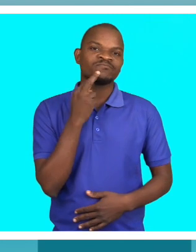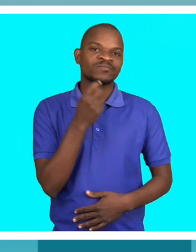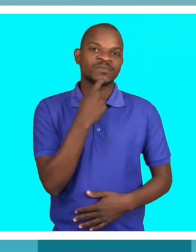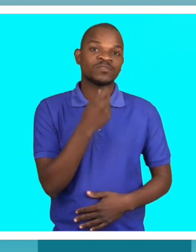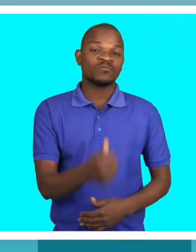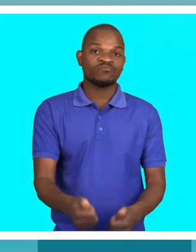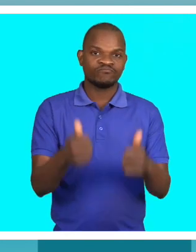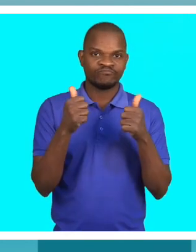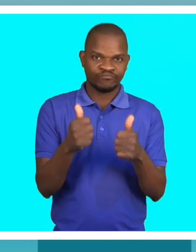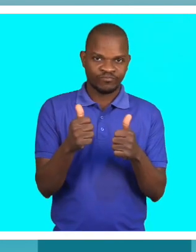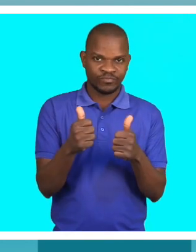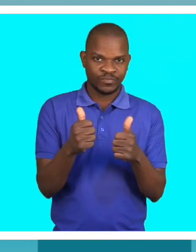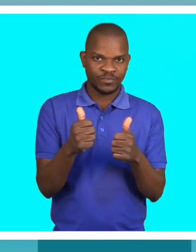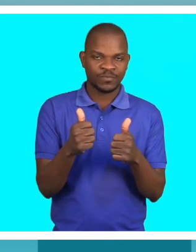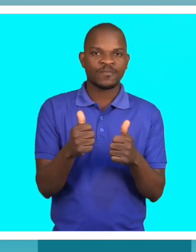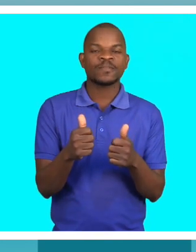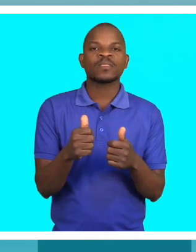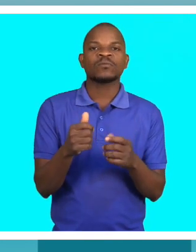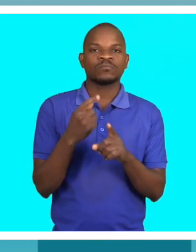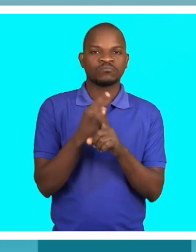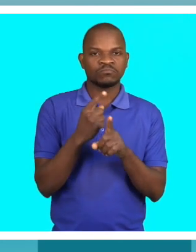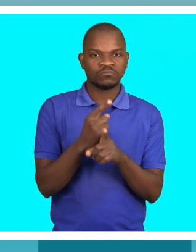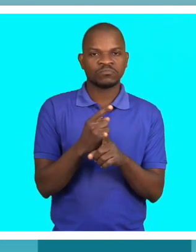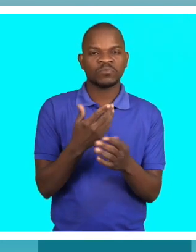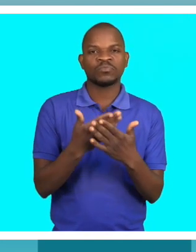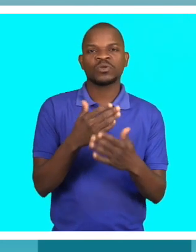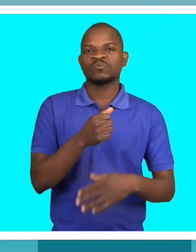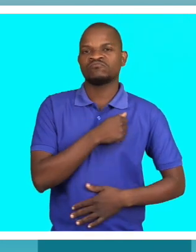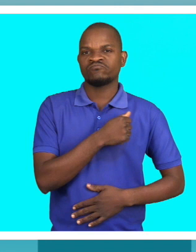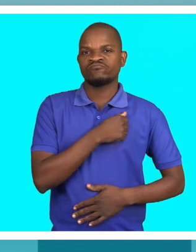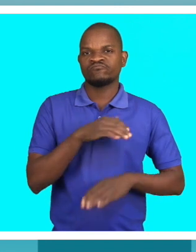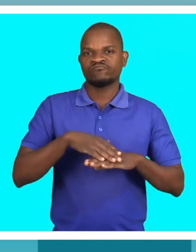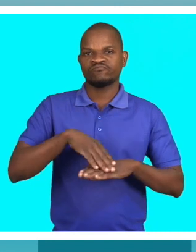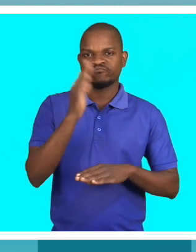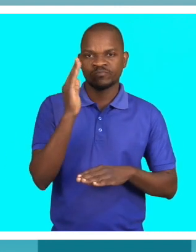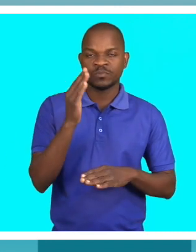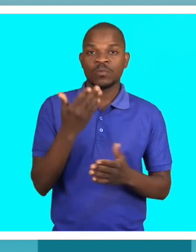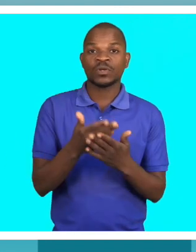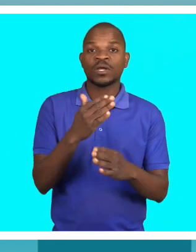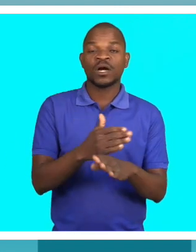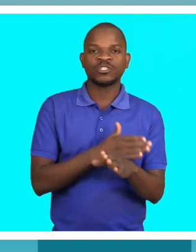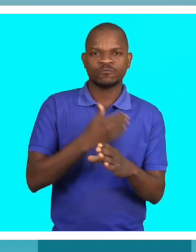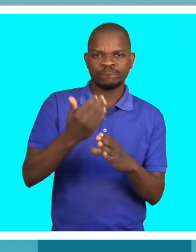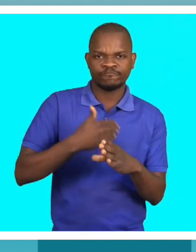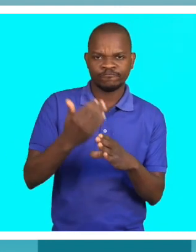Foi muito bom e gostei muito, treinei muito para